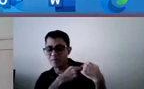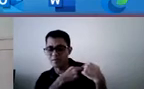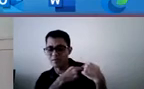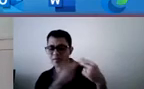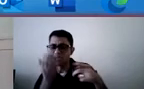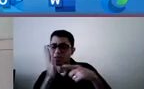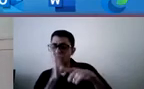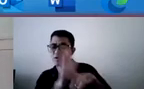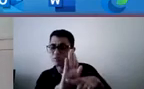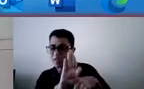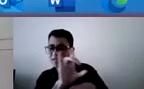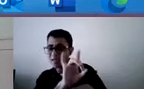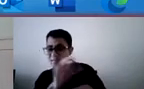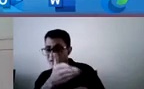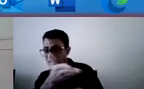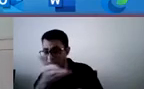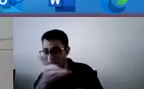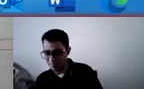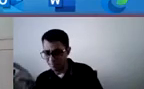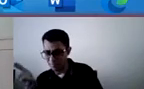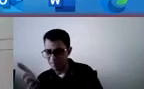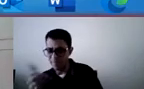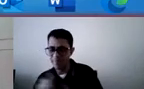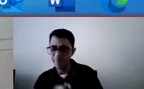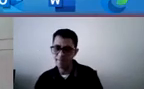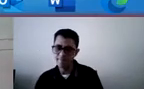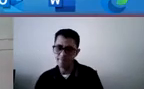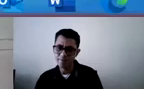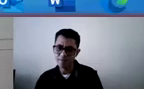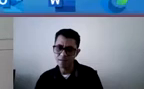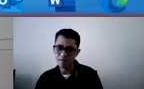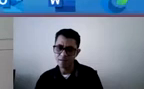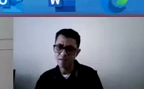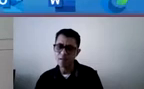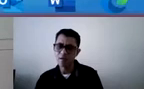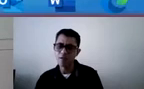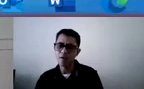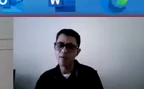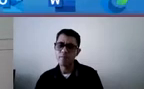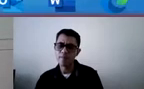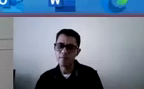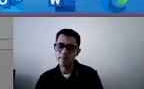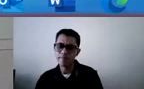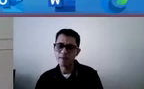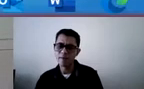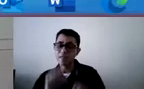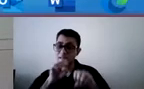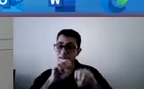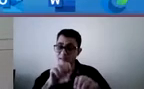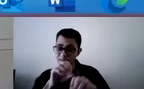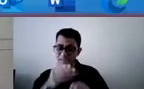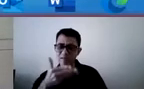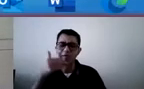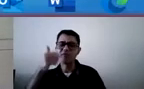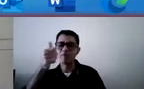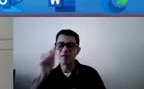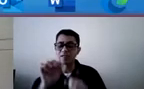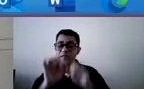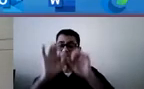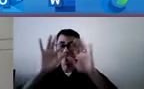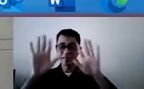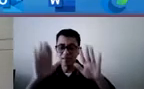essa demanda e com as nossas ferramentas possíveis, cabíveis, a gente consiga a